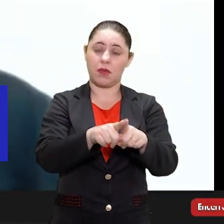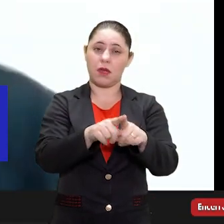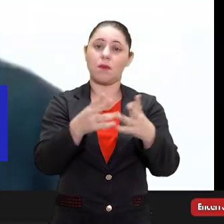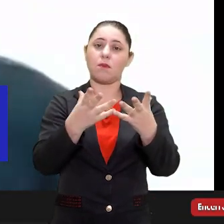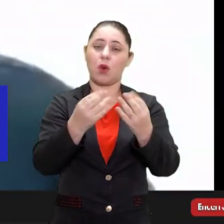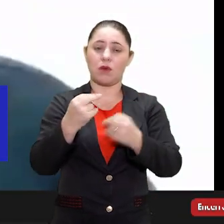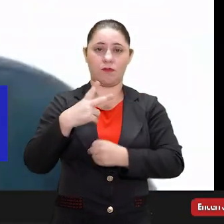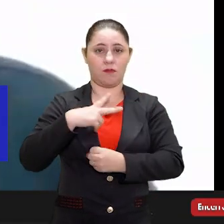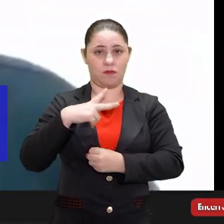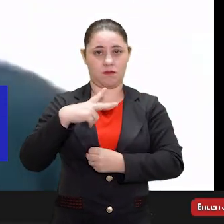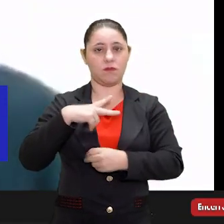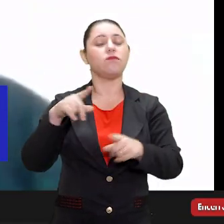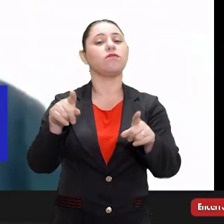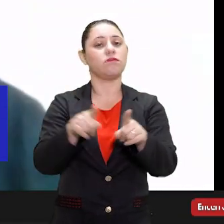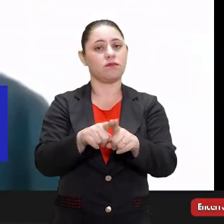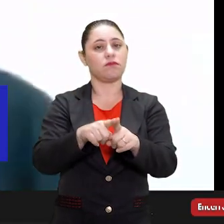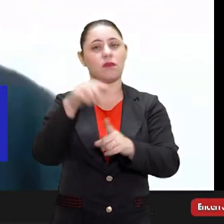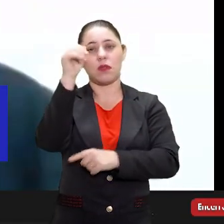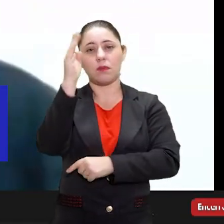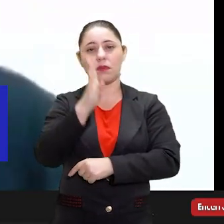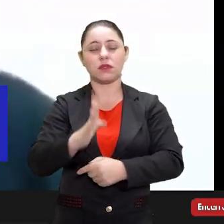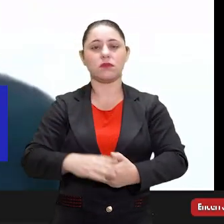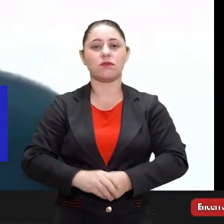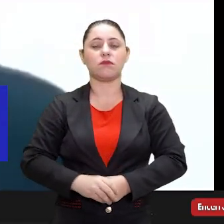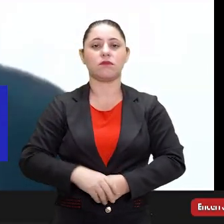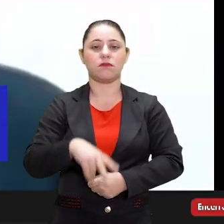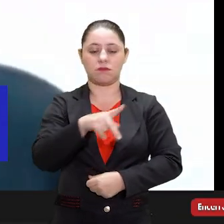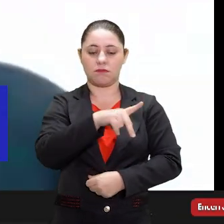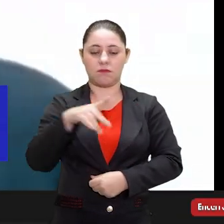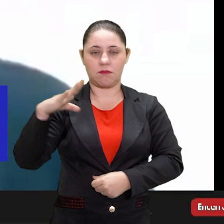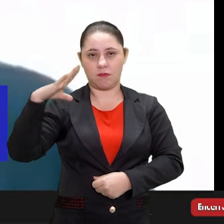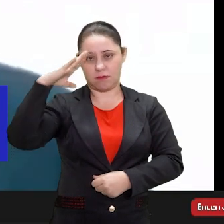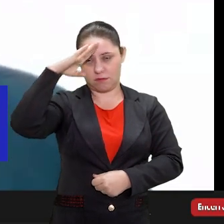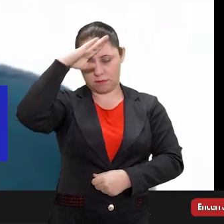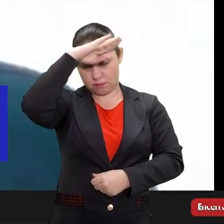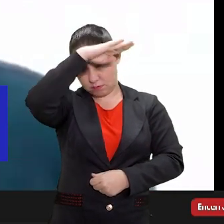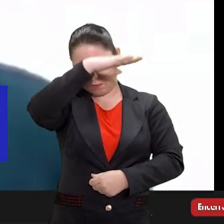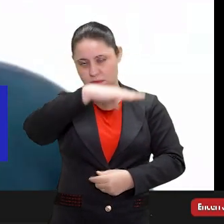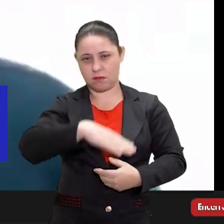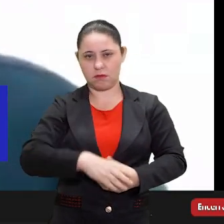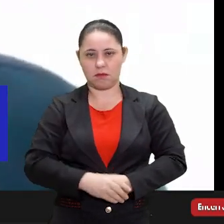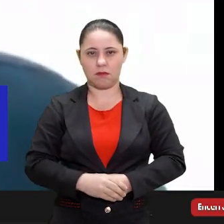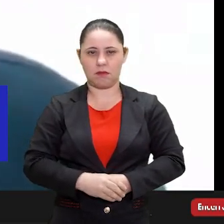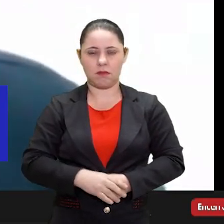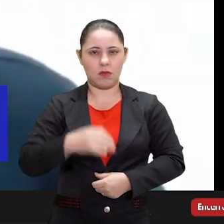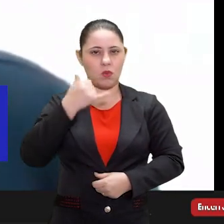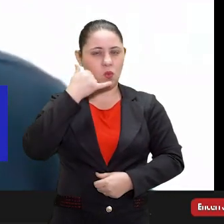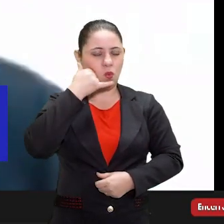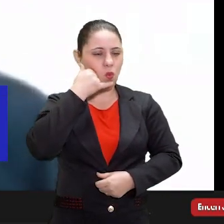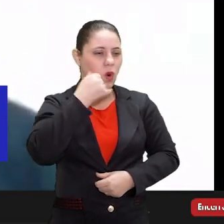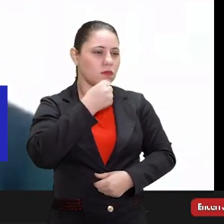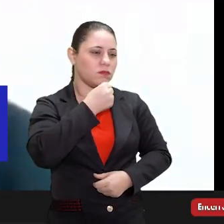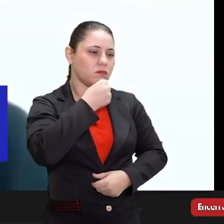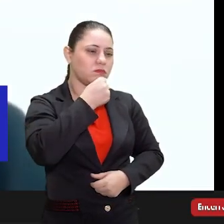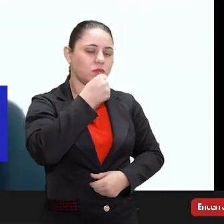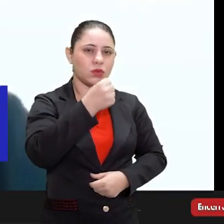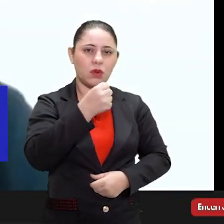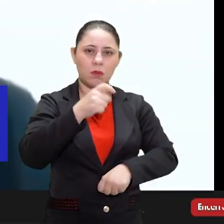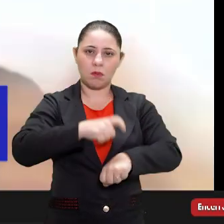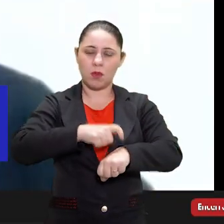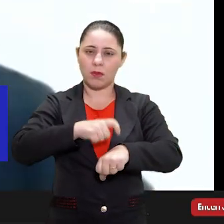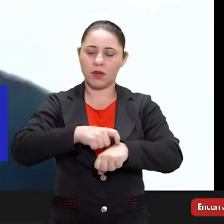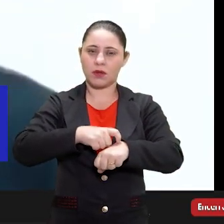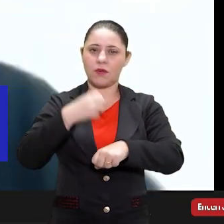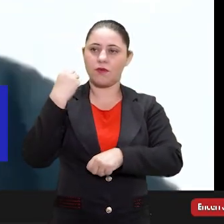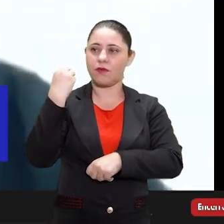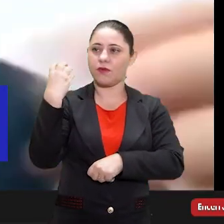estudantes para o ingresso nas universidades públicas e também muitas particulares do Brasil,